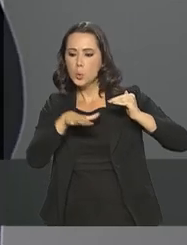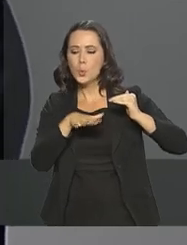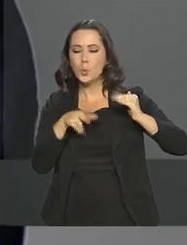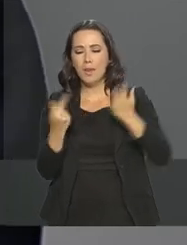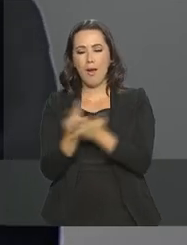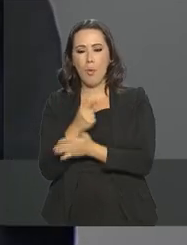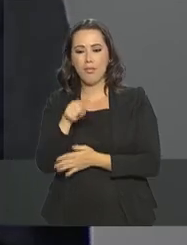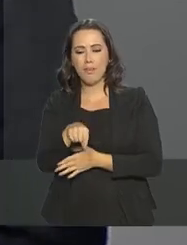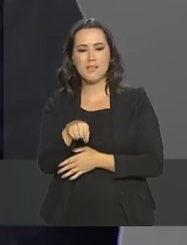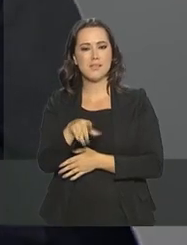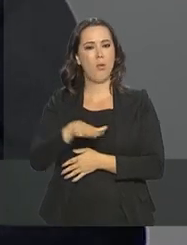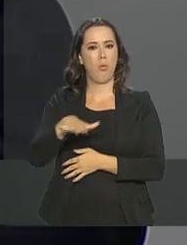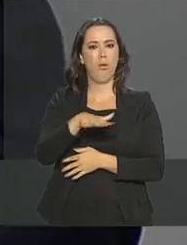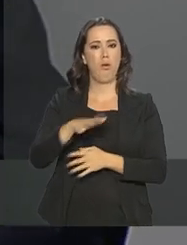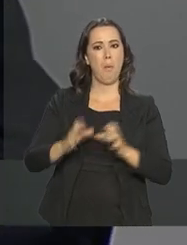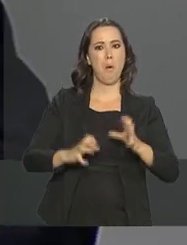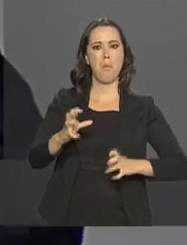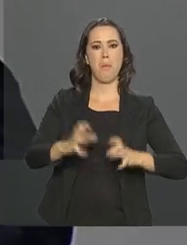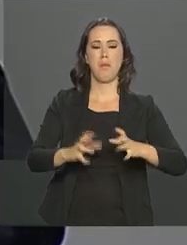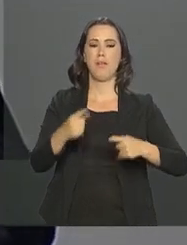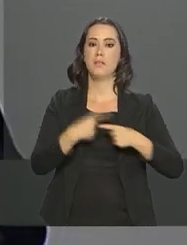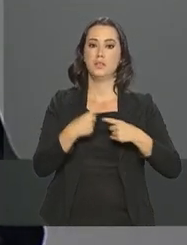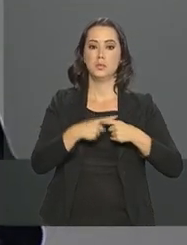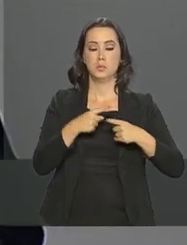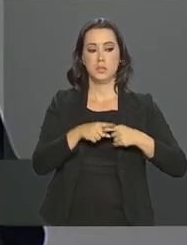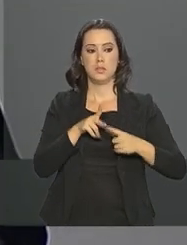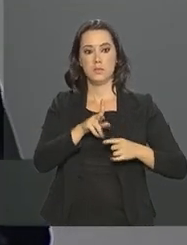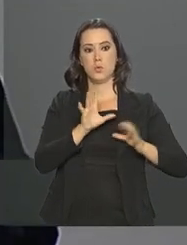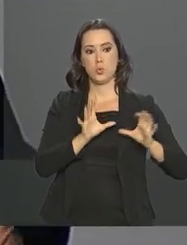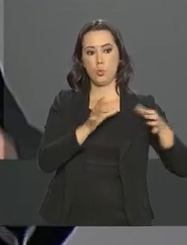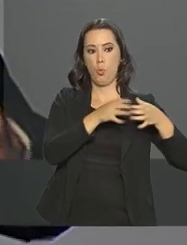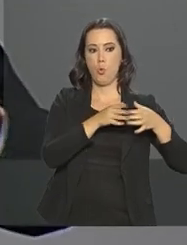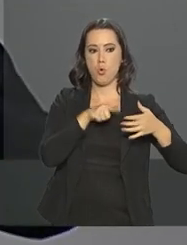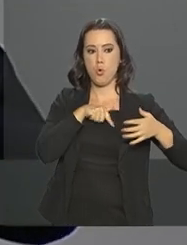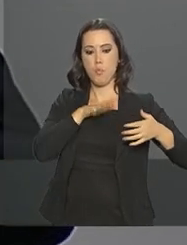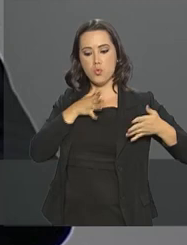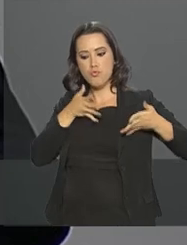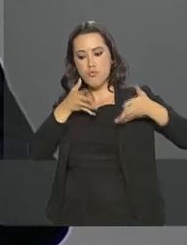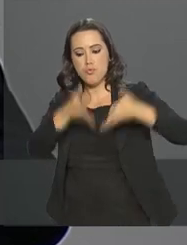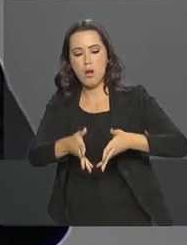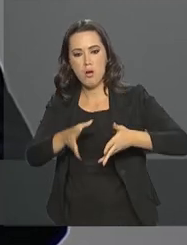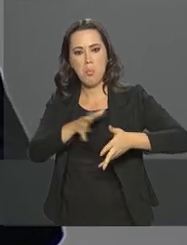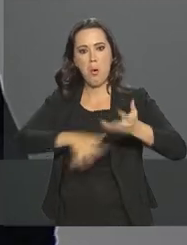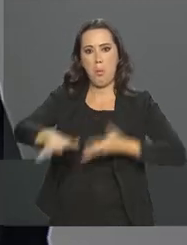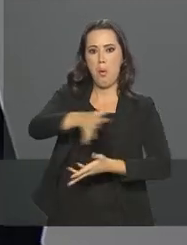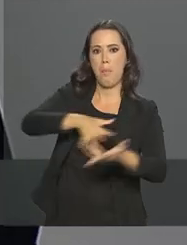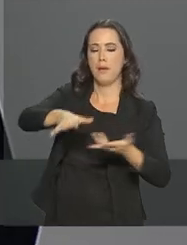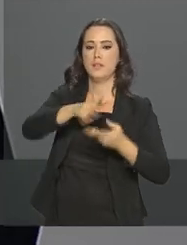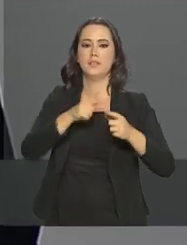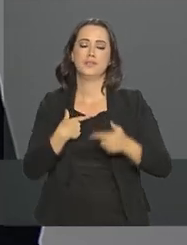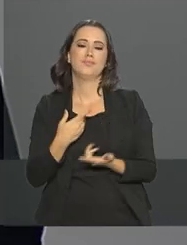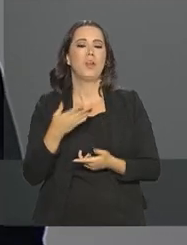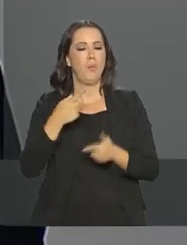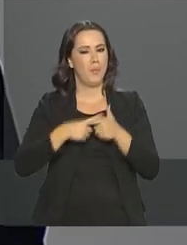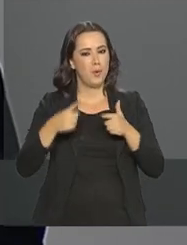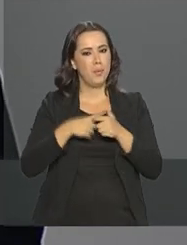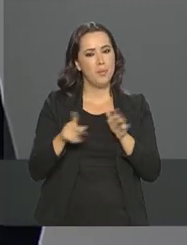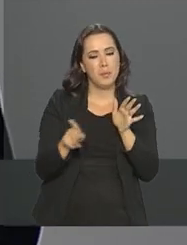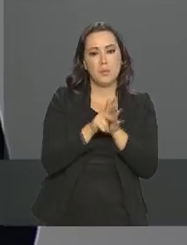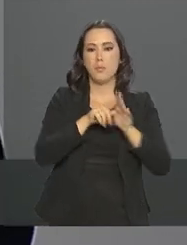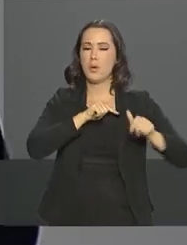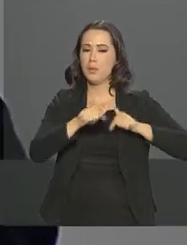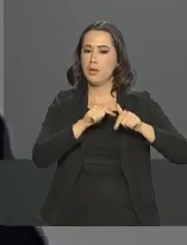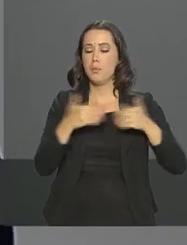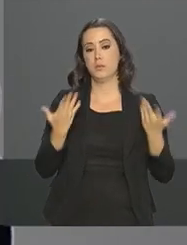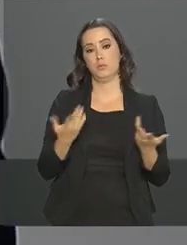demais com os acontecimentos você acaba prejudicando a sua própria atuação e porque ficamos